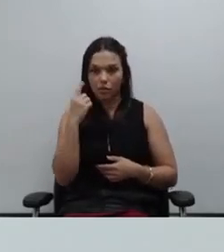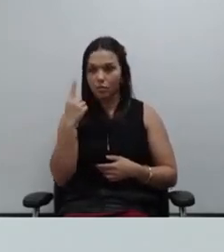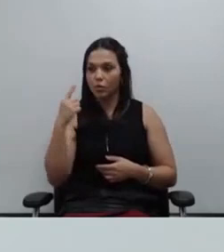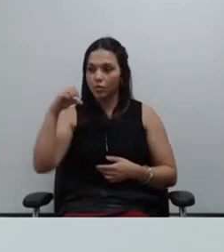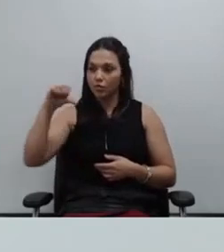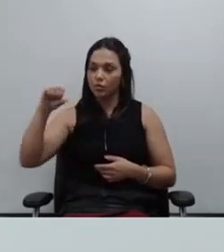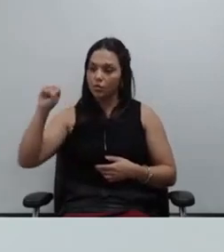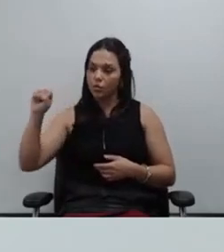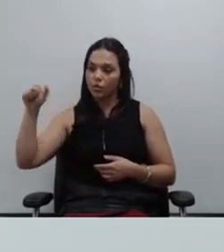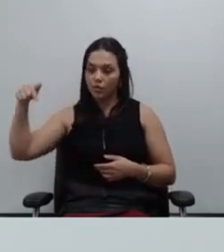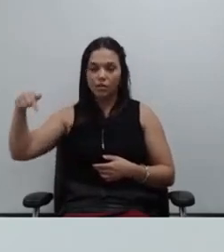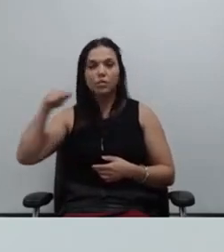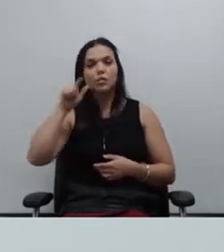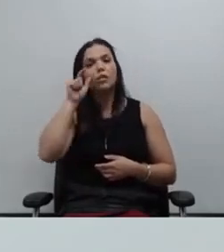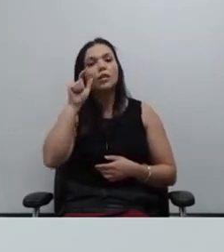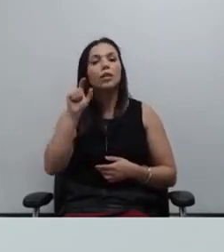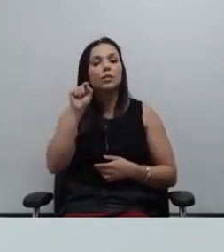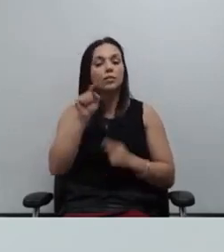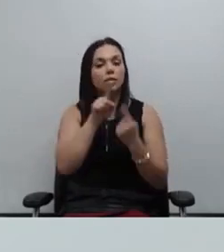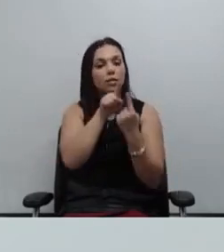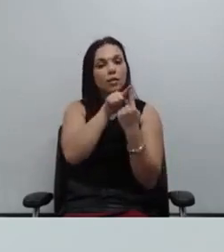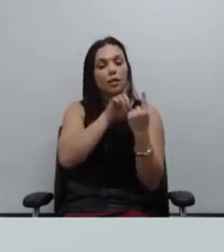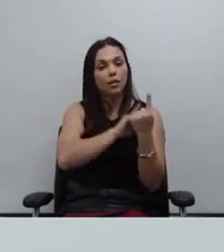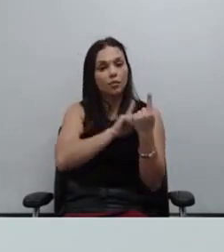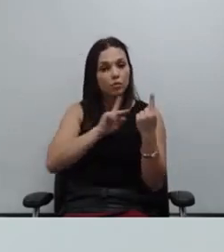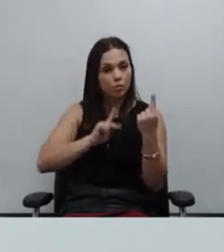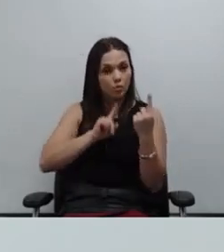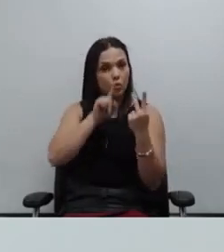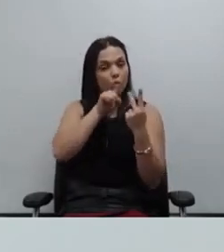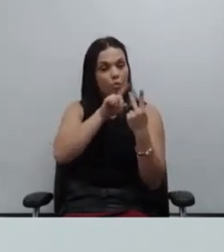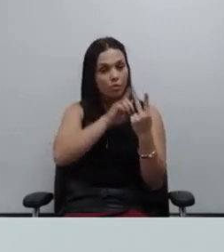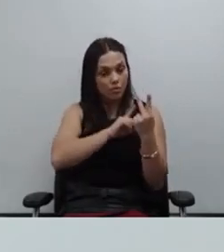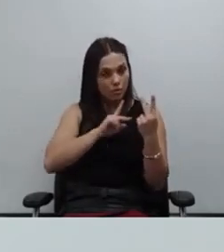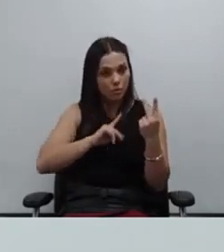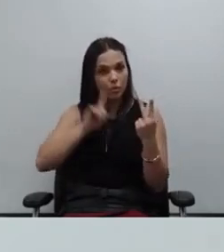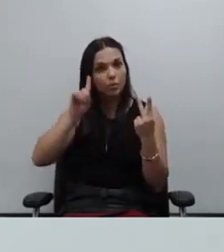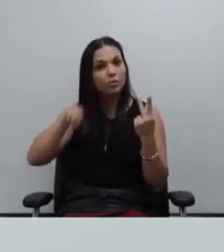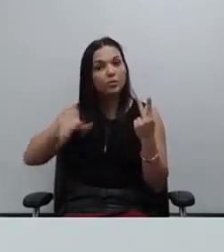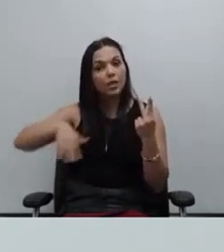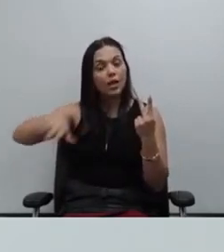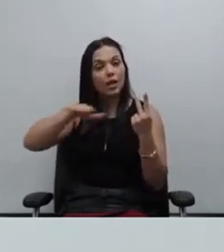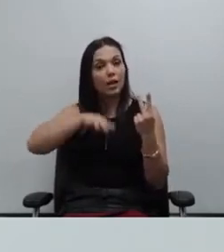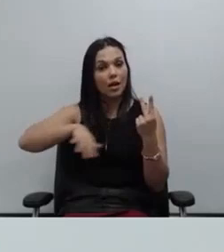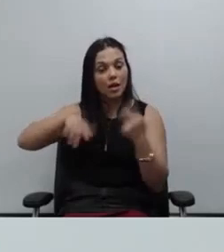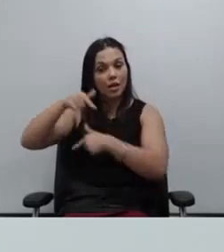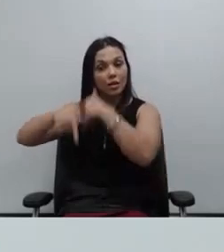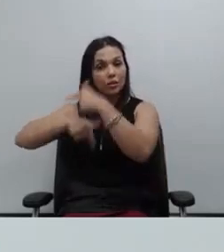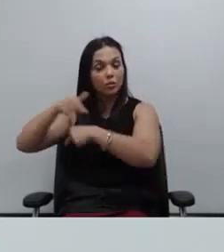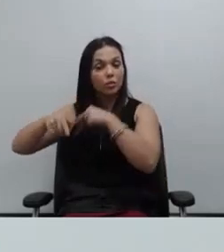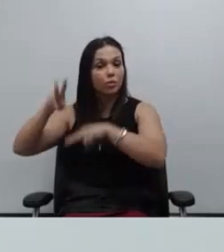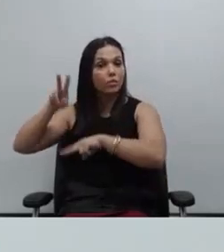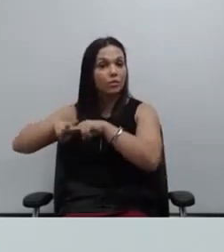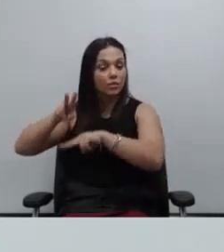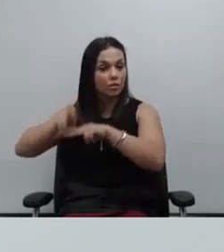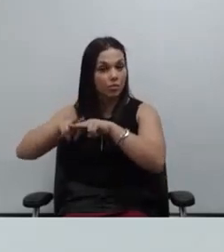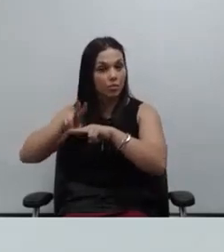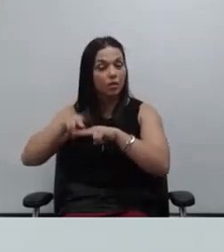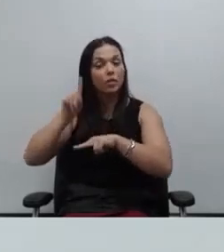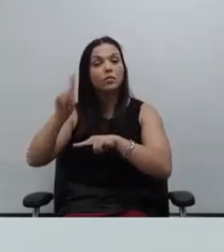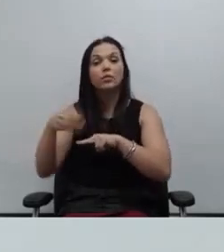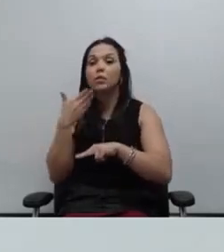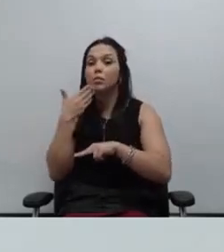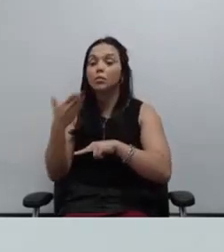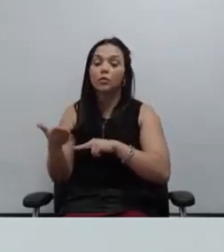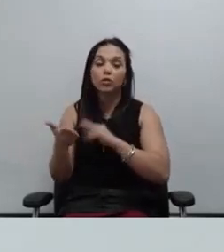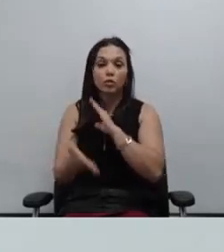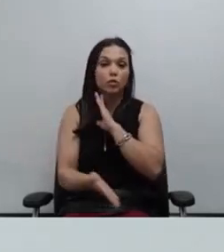2021-000-1987, tem como interessados os defensores e defensoras públicas da Unidade de Execução Criminal da Capital. Assunto: pedido de liminar de suspensão de